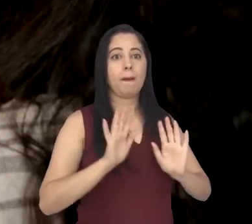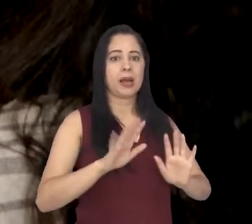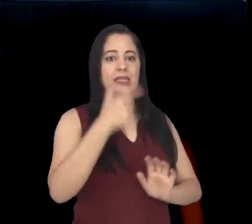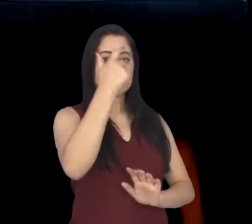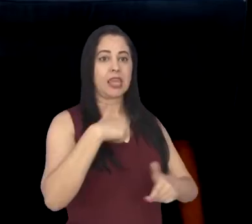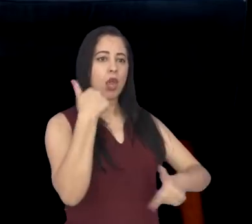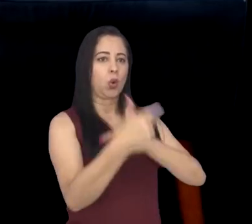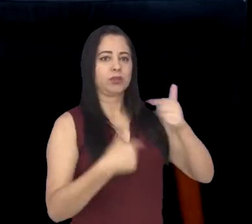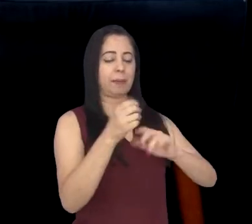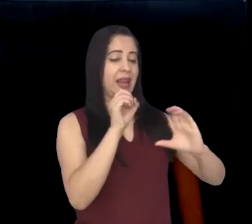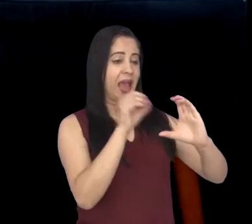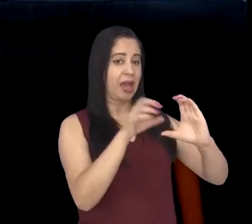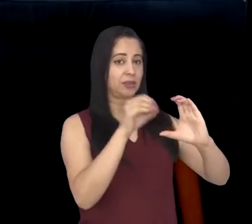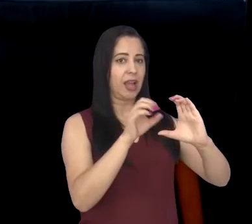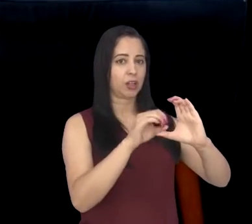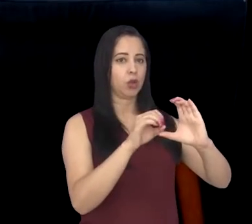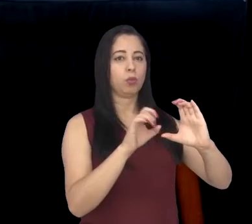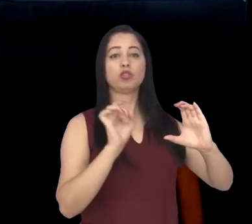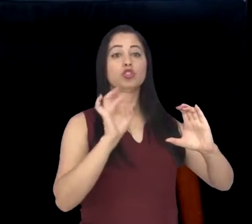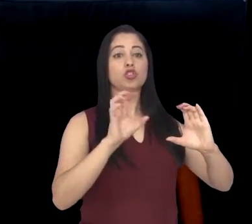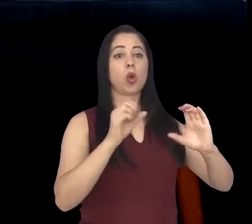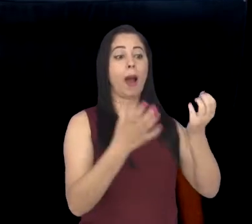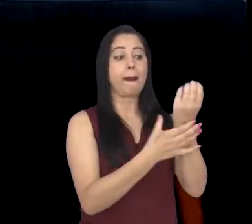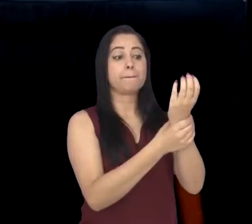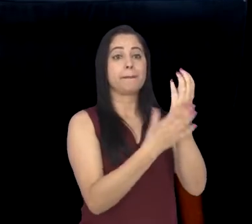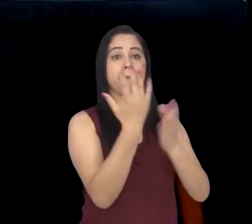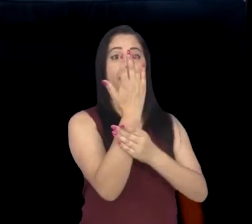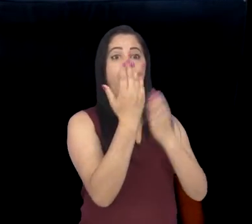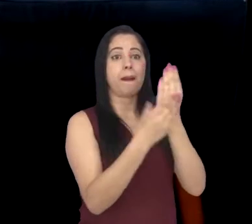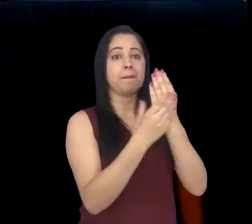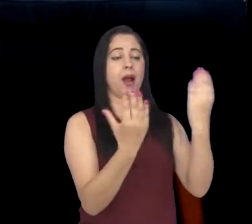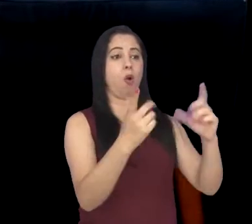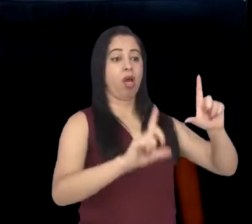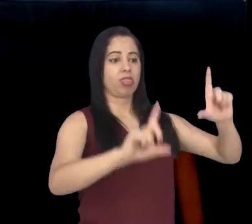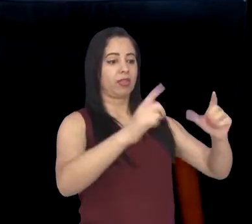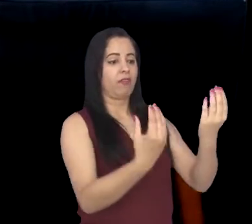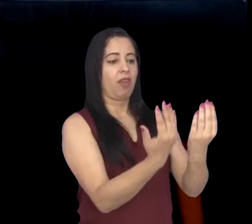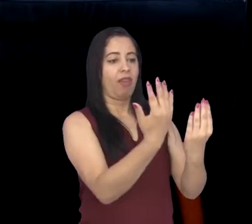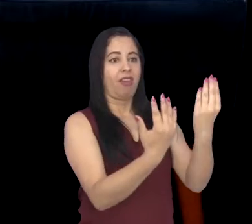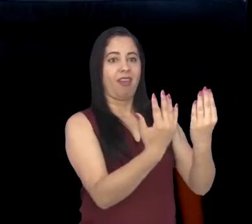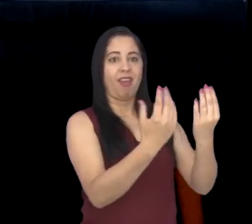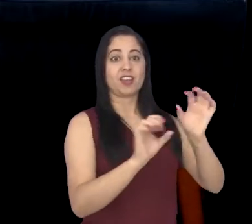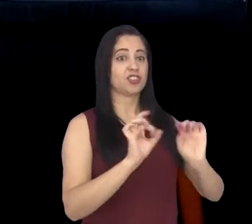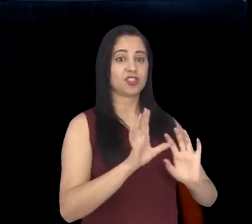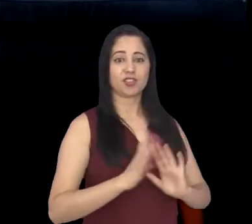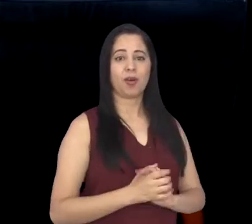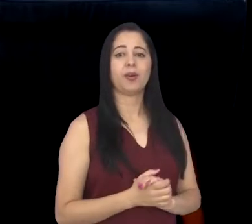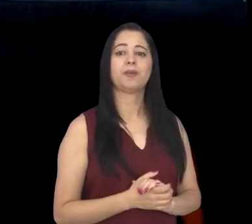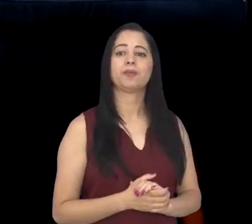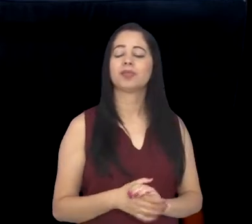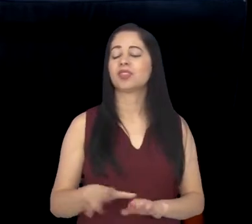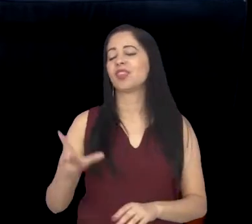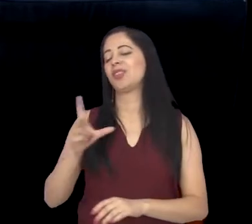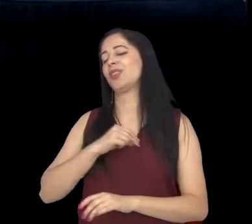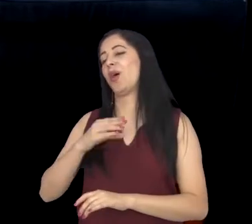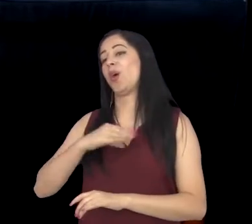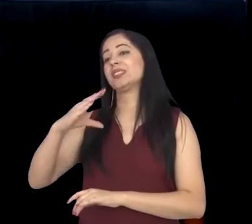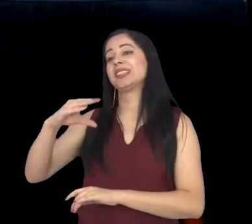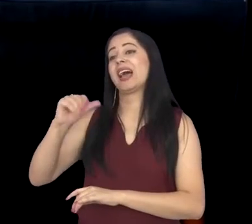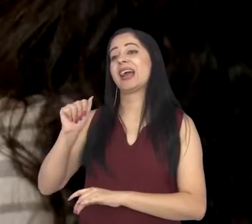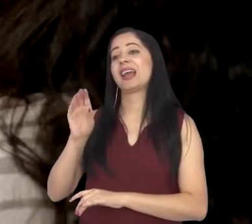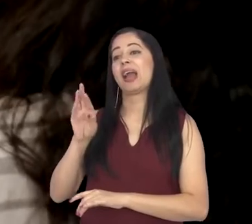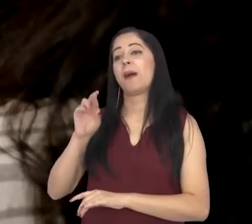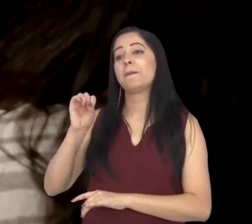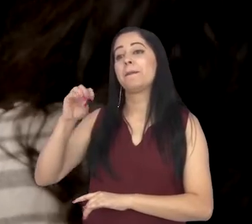Eu estava proibido ainda de entrar. Era o Raul Quadros no Rio e tal. E nem o Cabrini. O Cabrini não parecia de jeito nenhum. Gente, o Cabrini. E aí